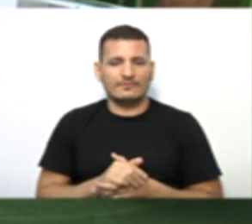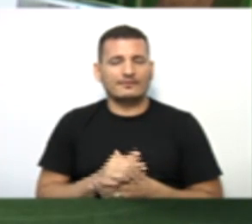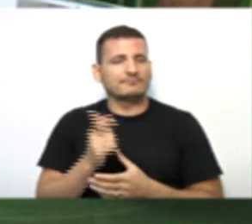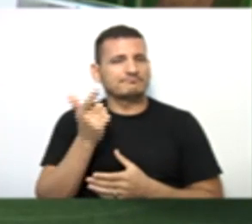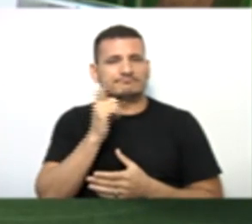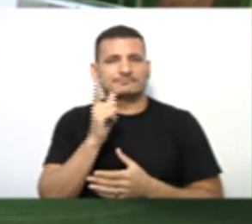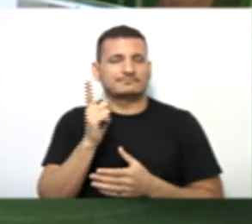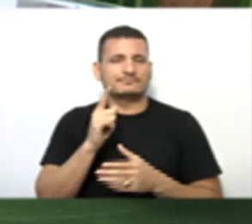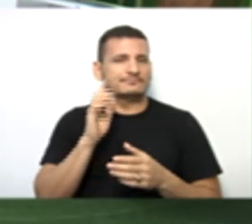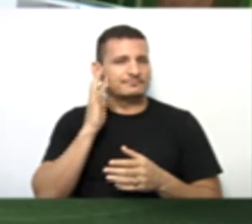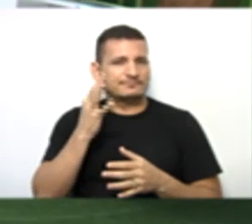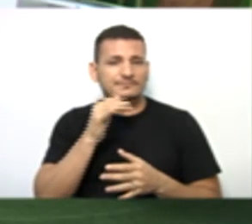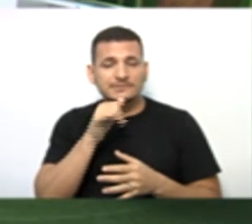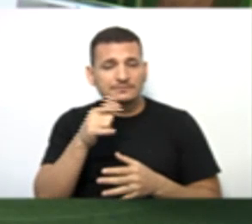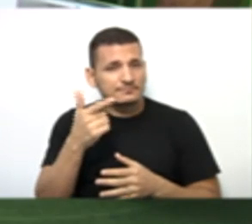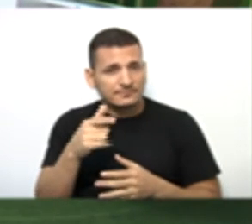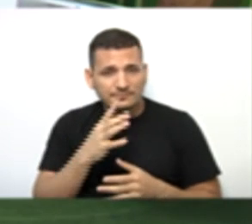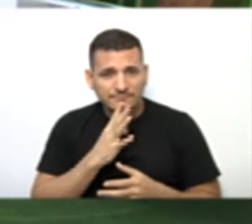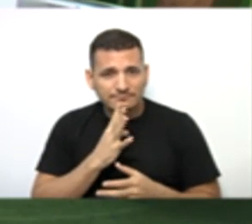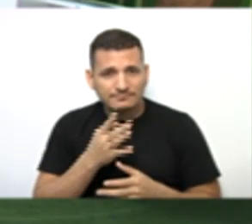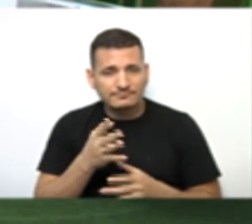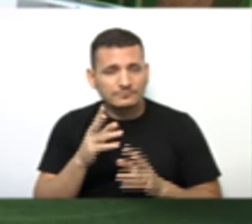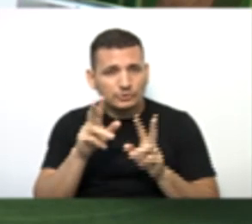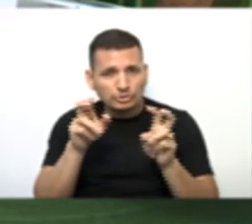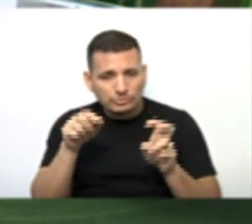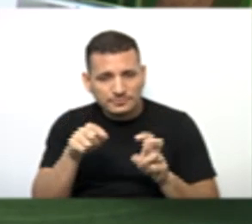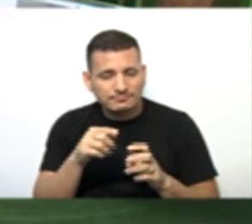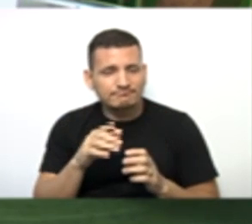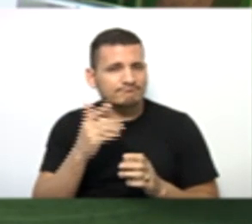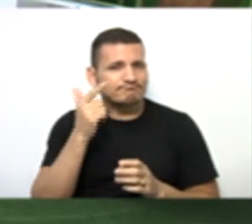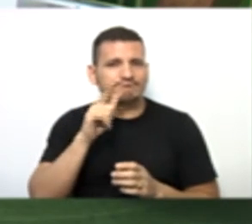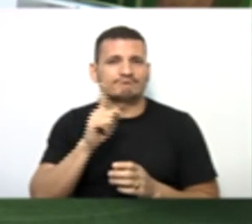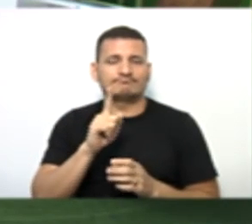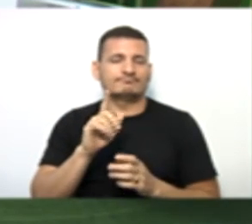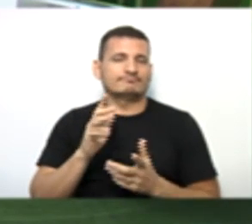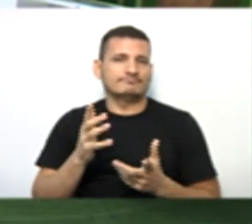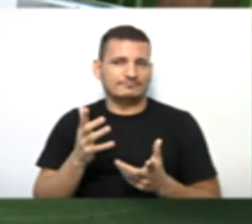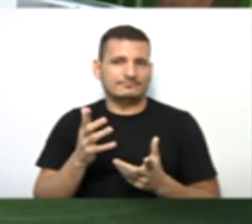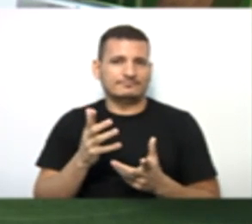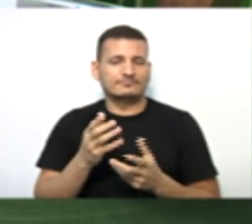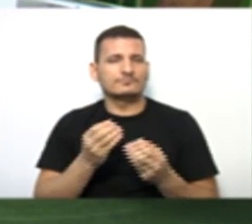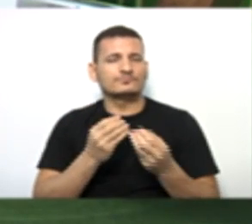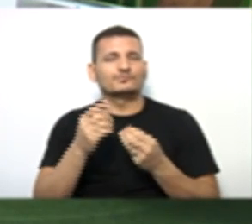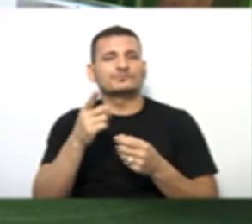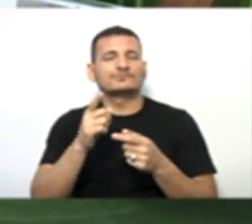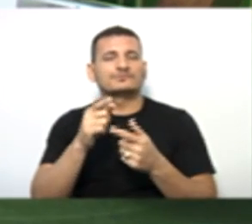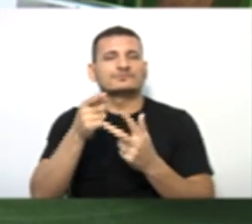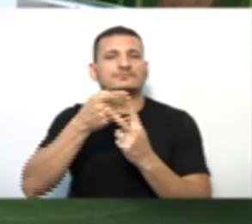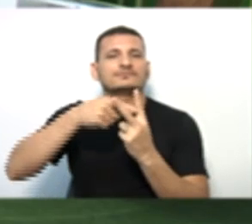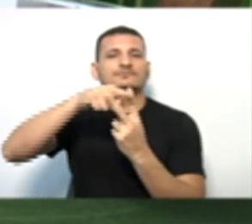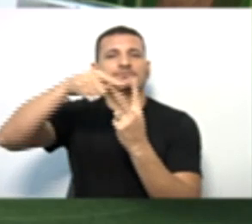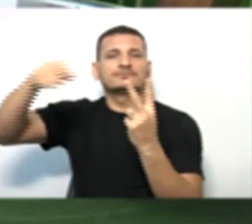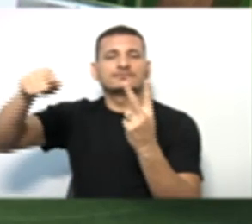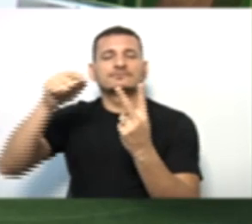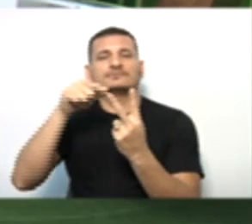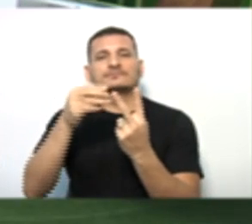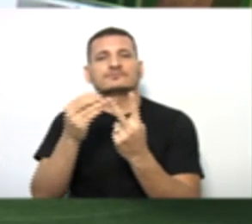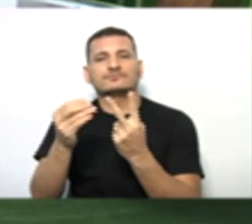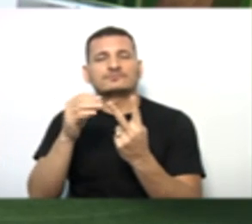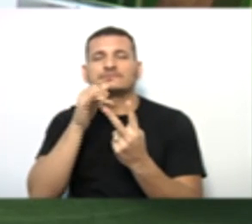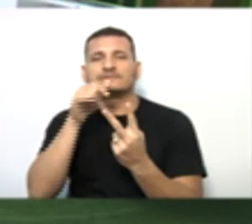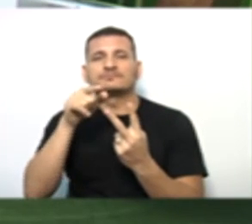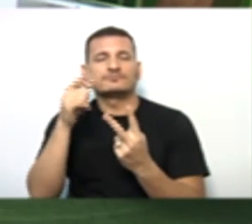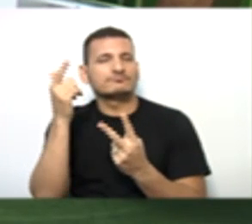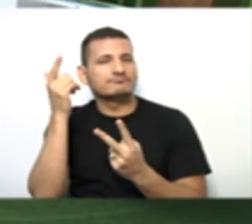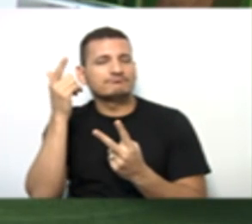resolver alguma coisa se você não tem conhecimento sobre isso. Não, sim, né? Com certeza. Como é que você vai resolver uma equação de segundo grau se você não